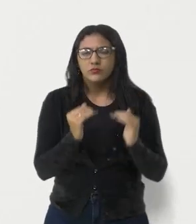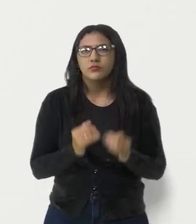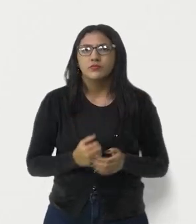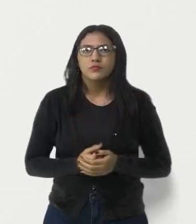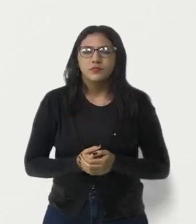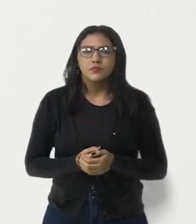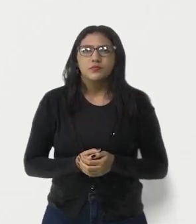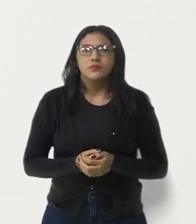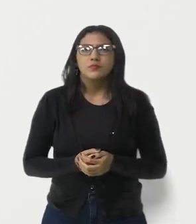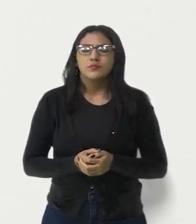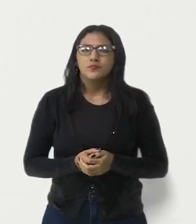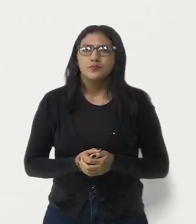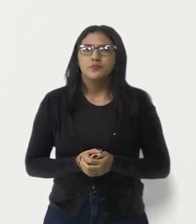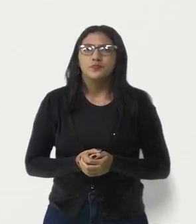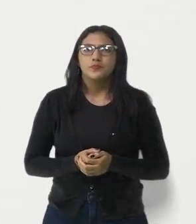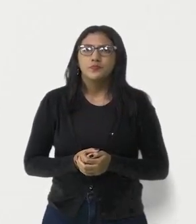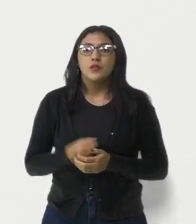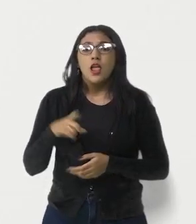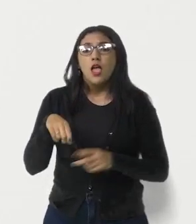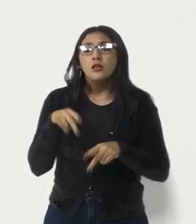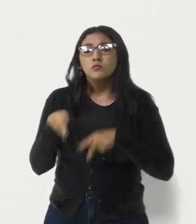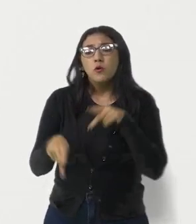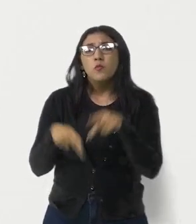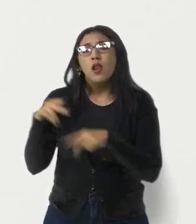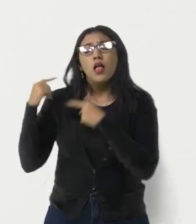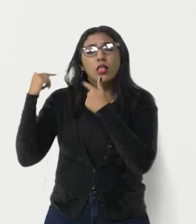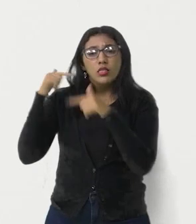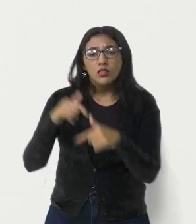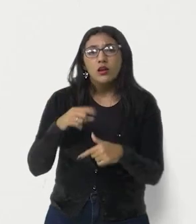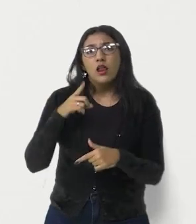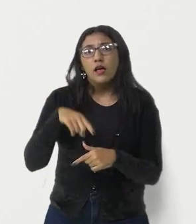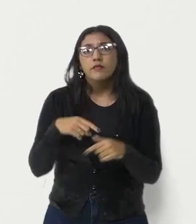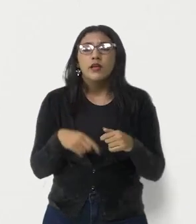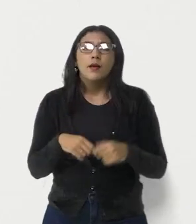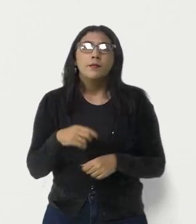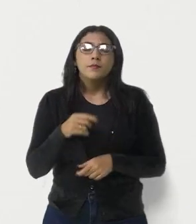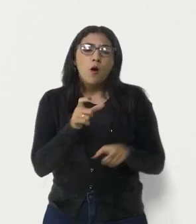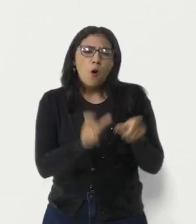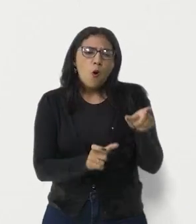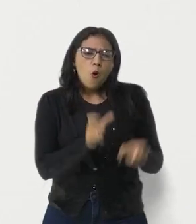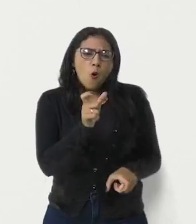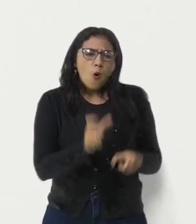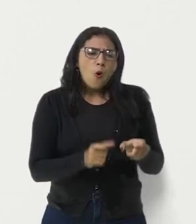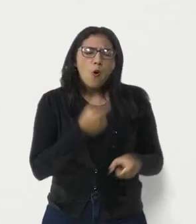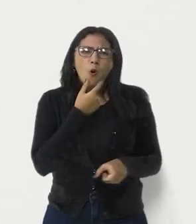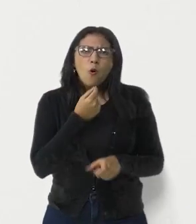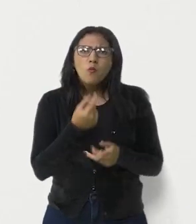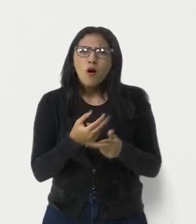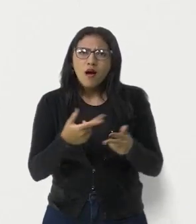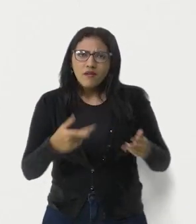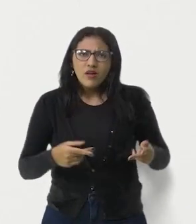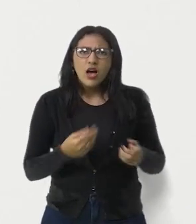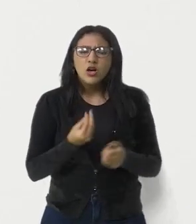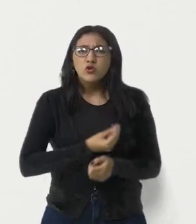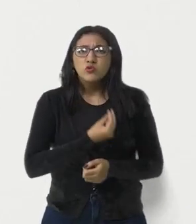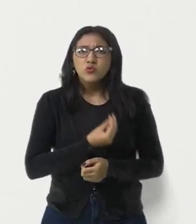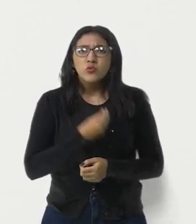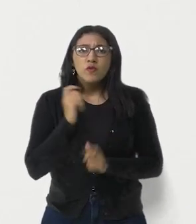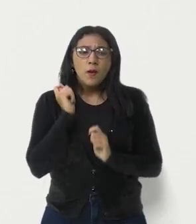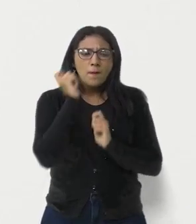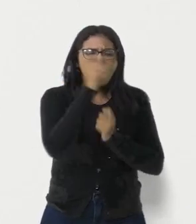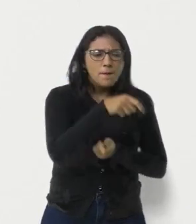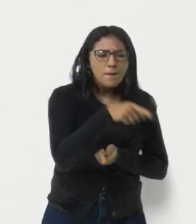da cheia. Então, as populações tradicionais podem ser os seringueiros, os piaçabeiros, os peconheiros,